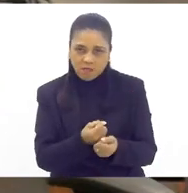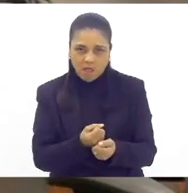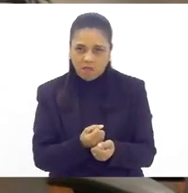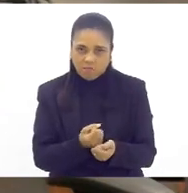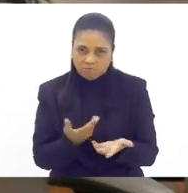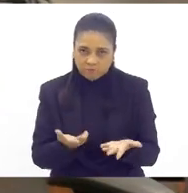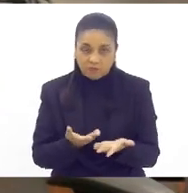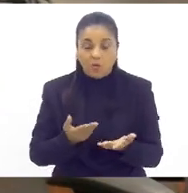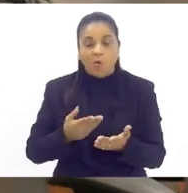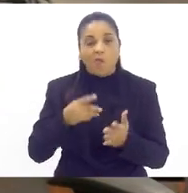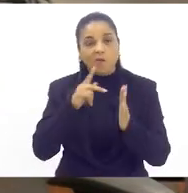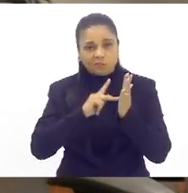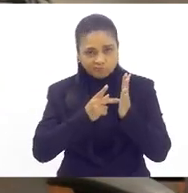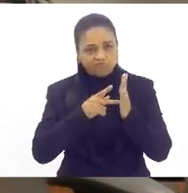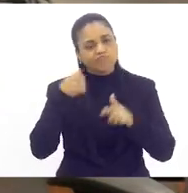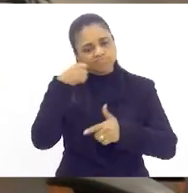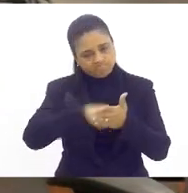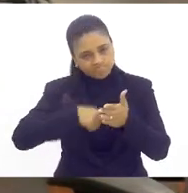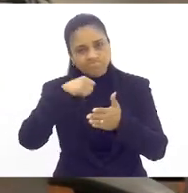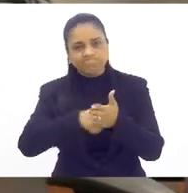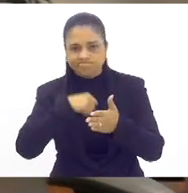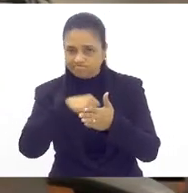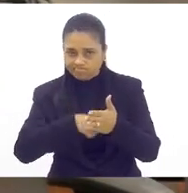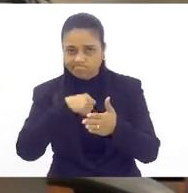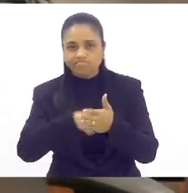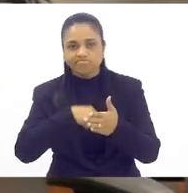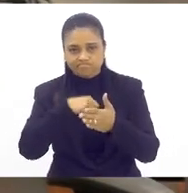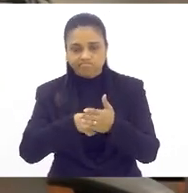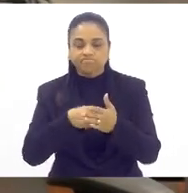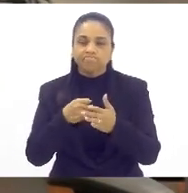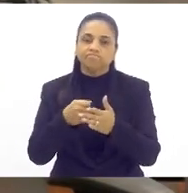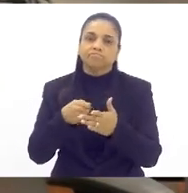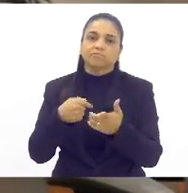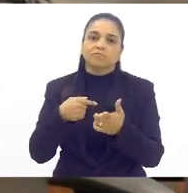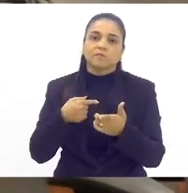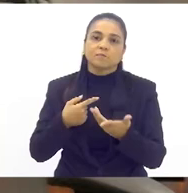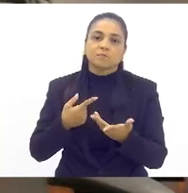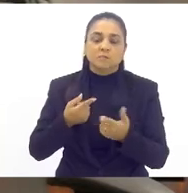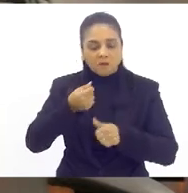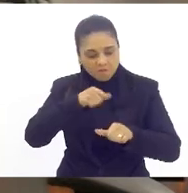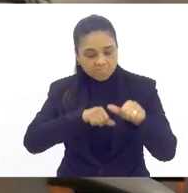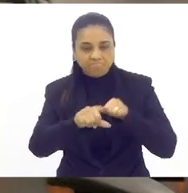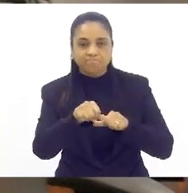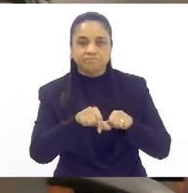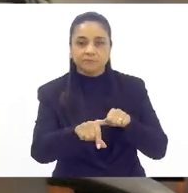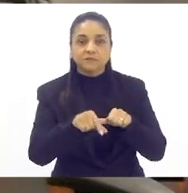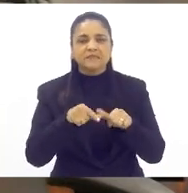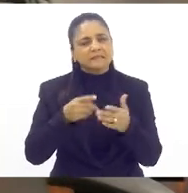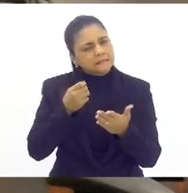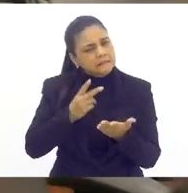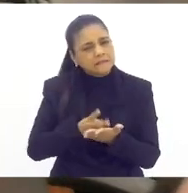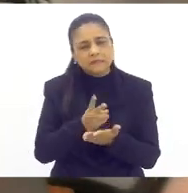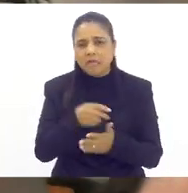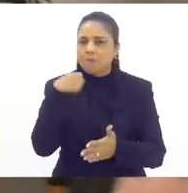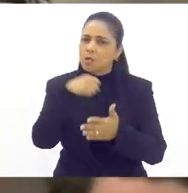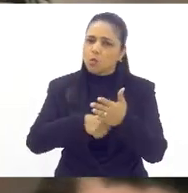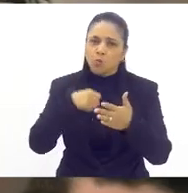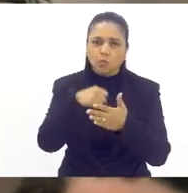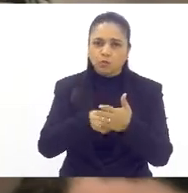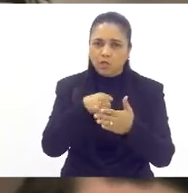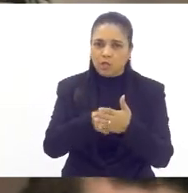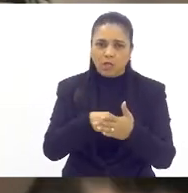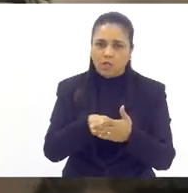vai lutar para que isso se reverta como sempre lutamos e vamos lutar em todas as instâncias Porque nós não somos